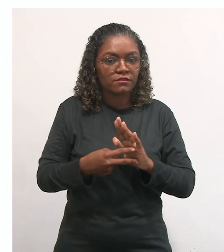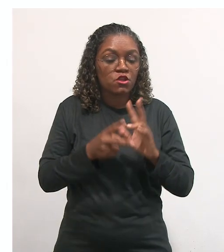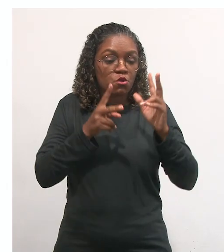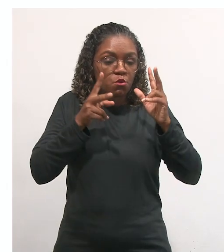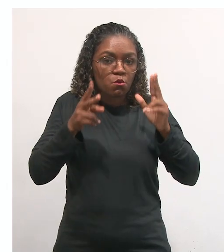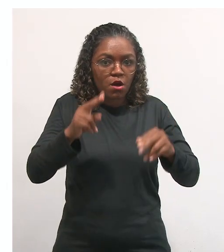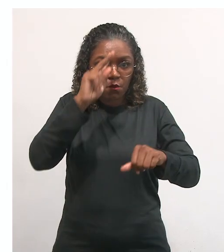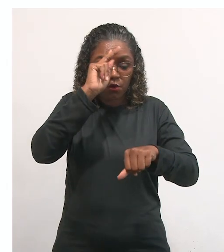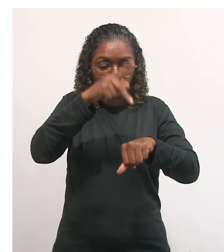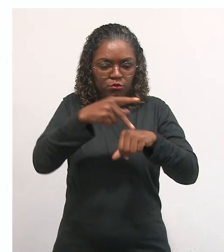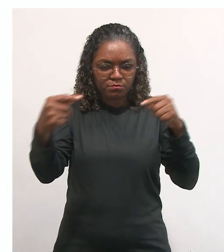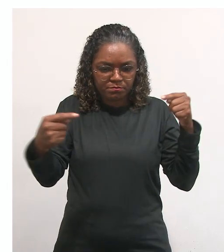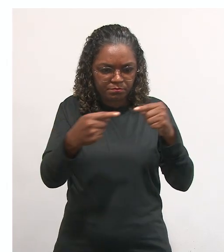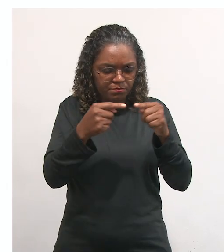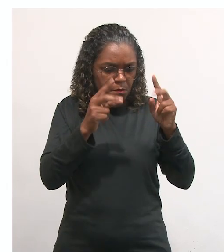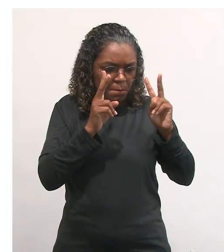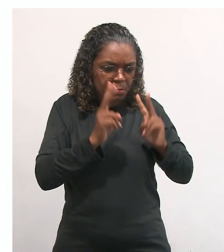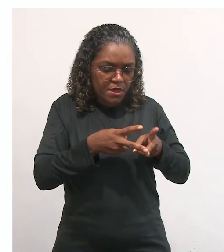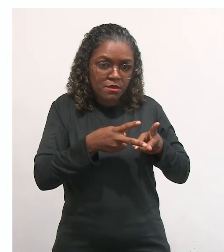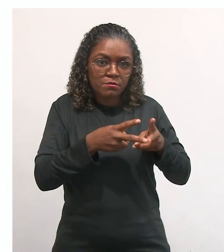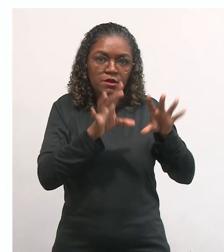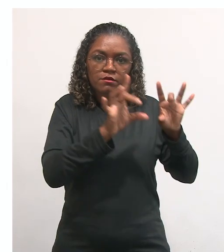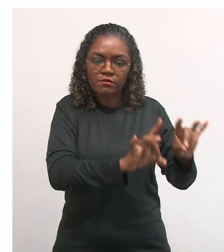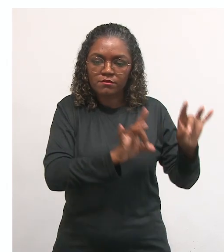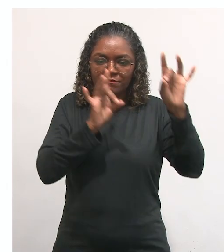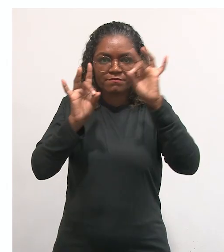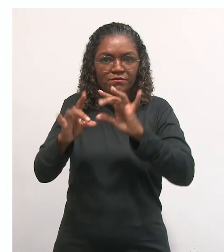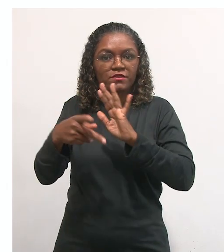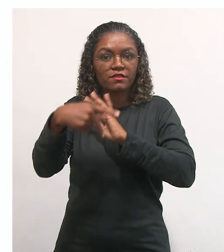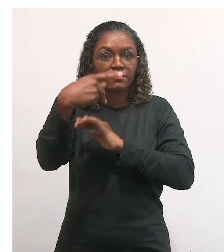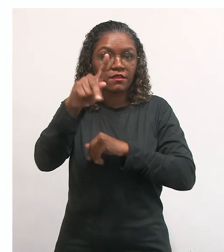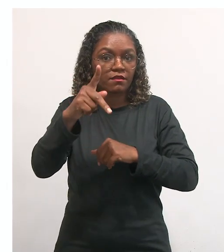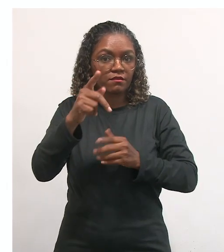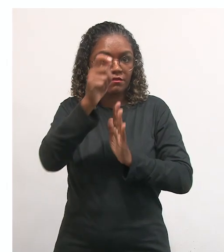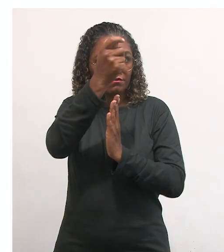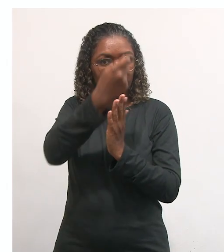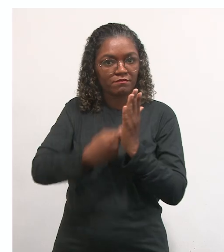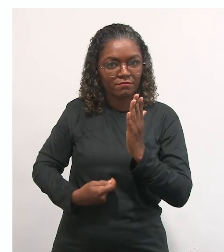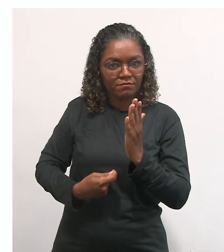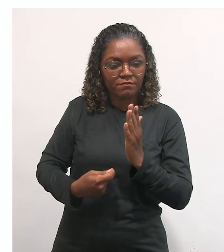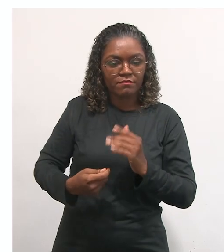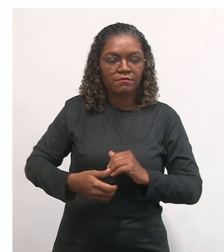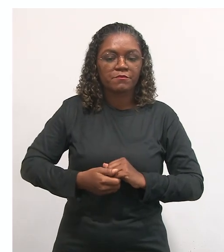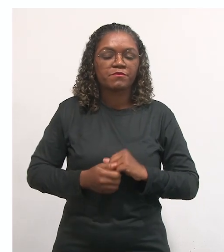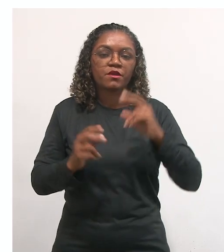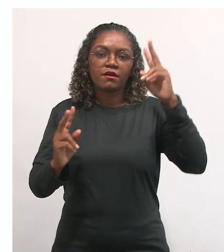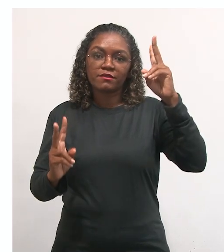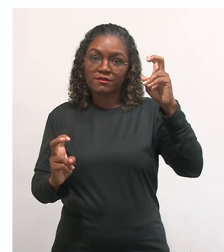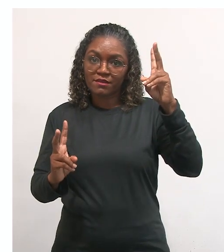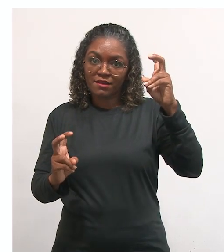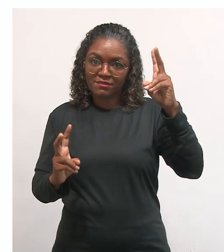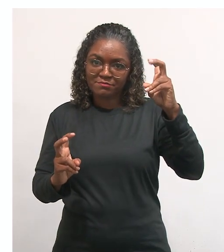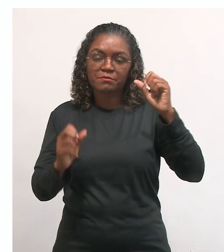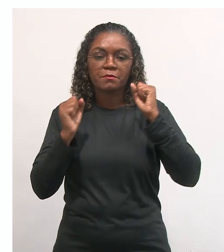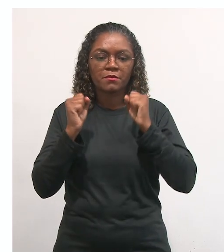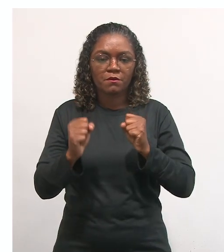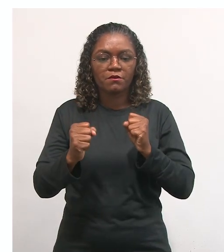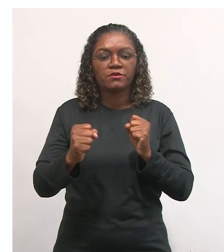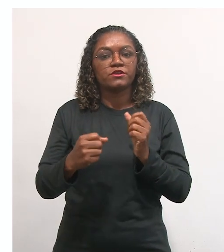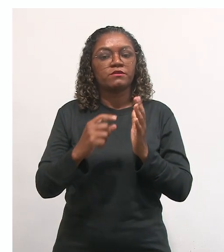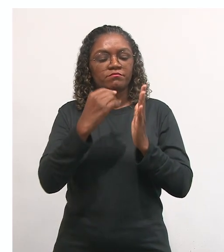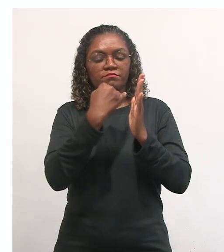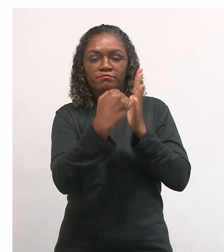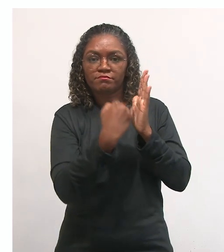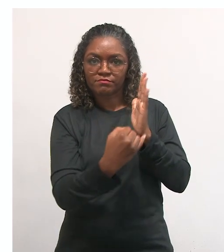exatamente aquilo que o autor escreveu com as palavras dele tá então ela vai ficar entre aspas dentro do texto até